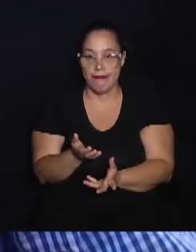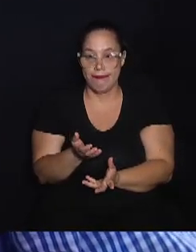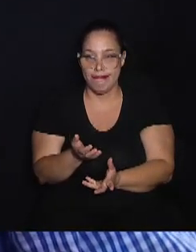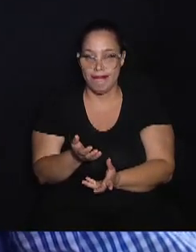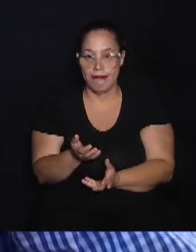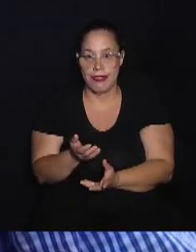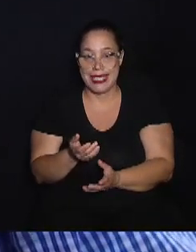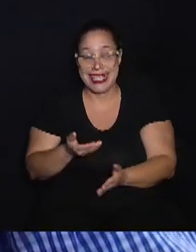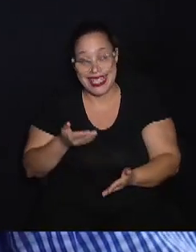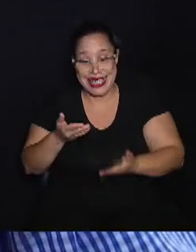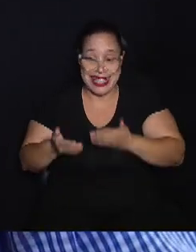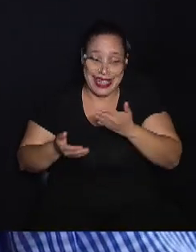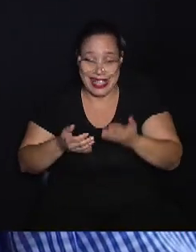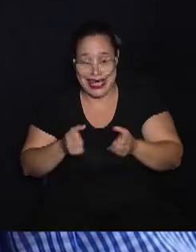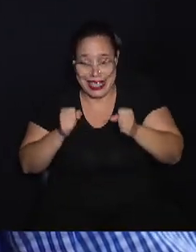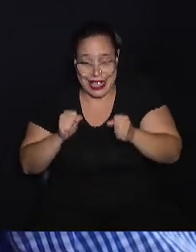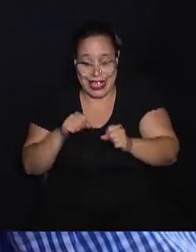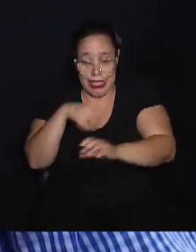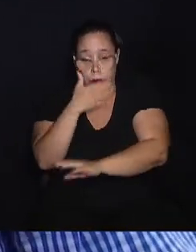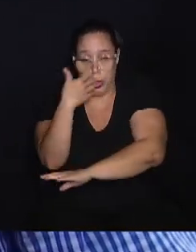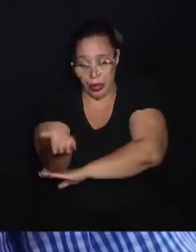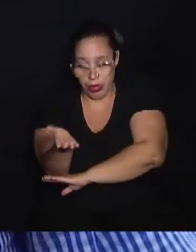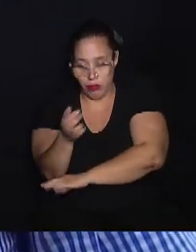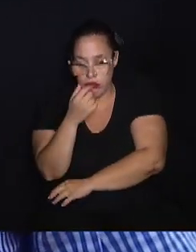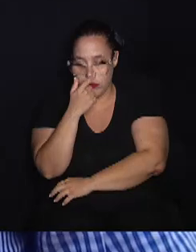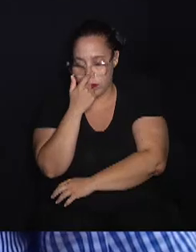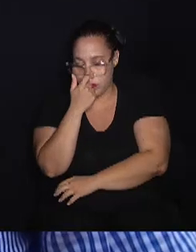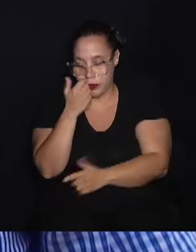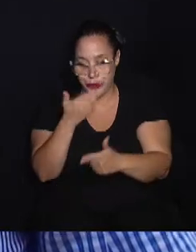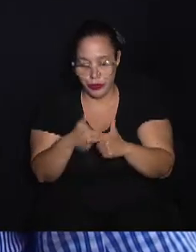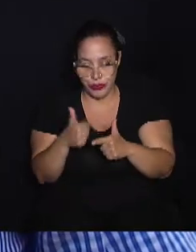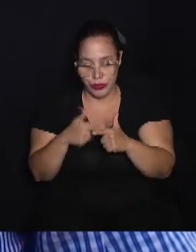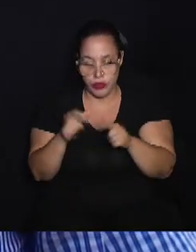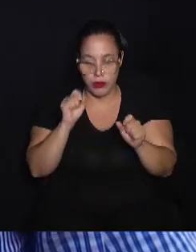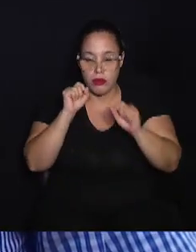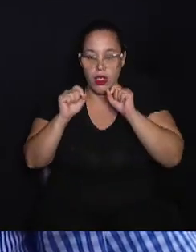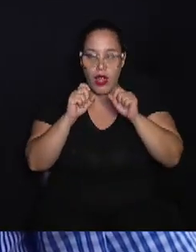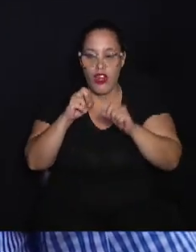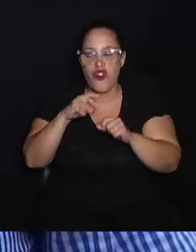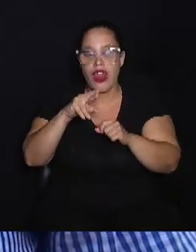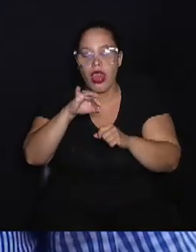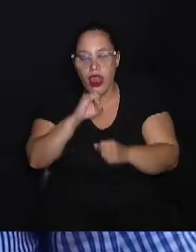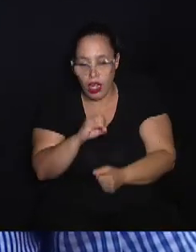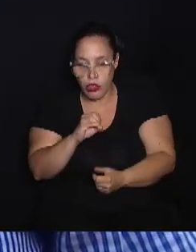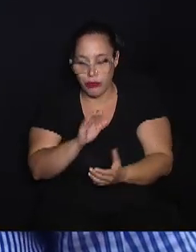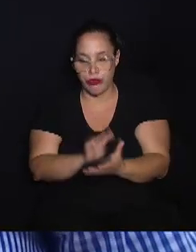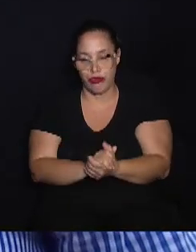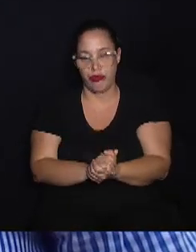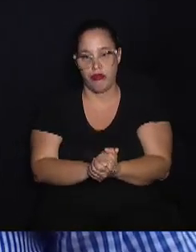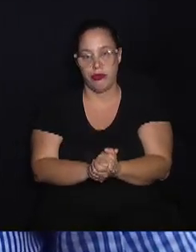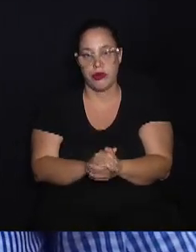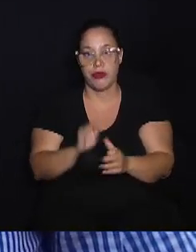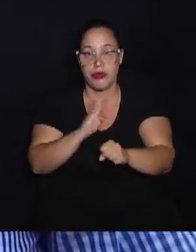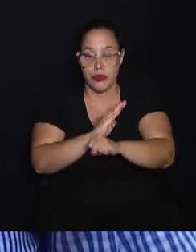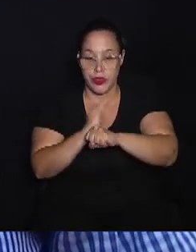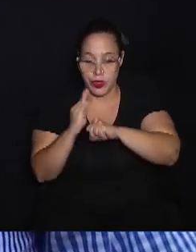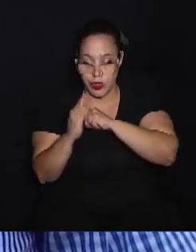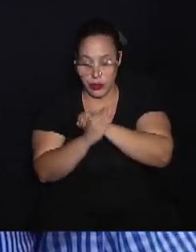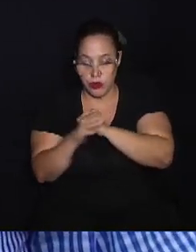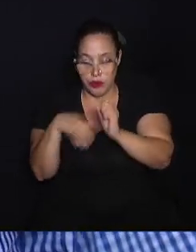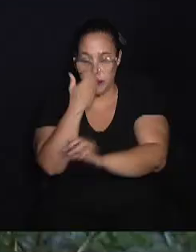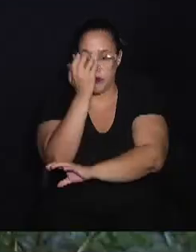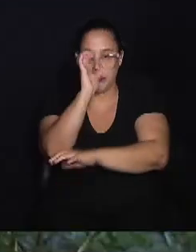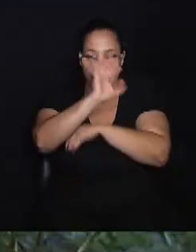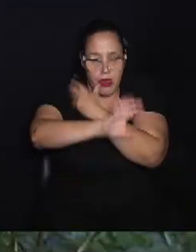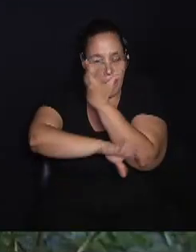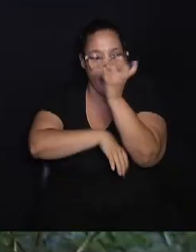fitotecnista a terem problemas então o critério do inventário são os bairros com árvor